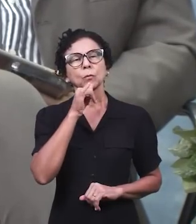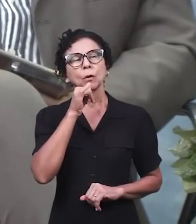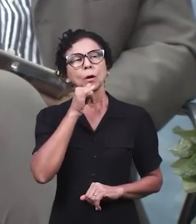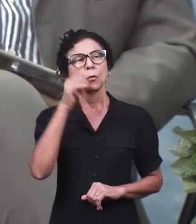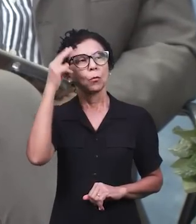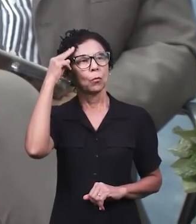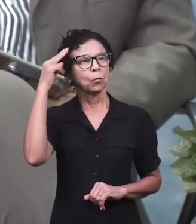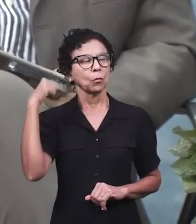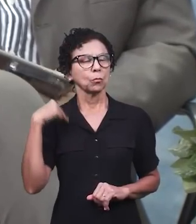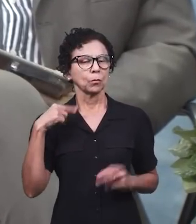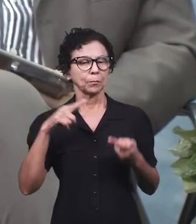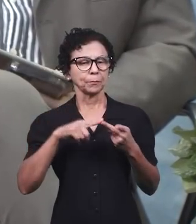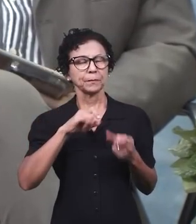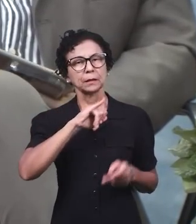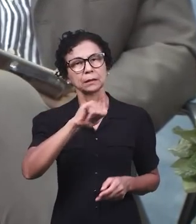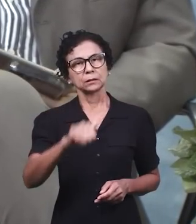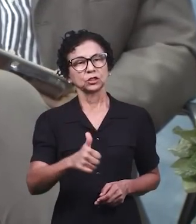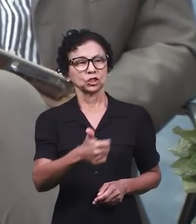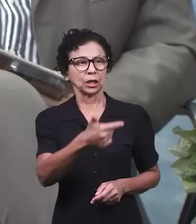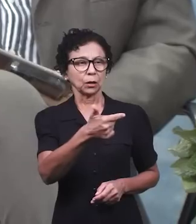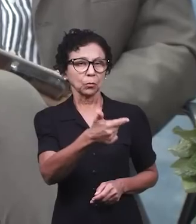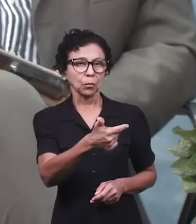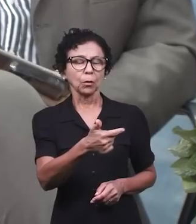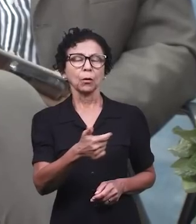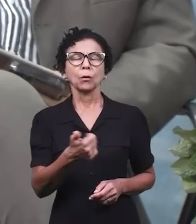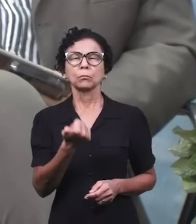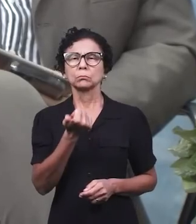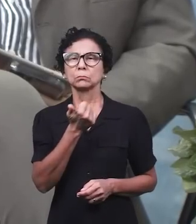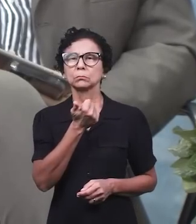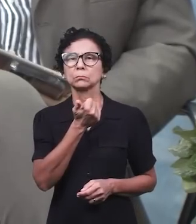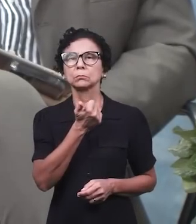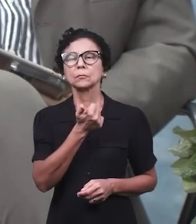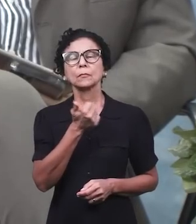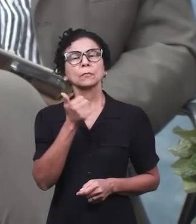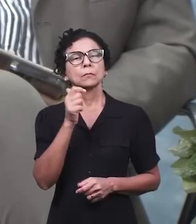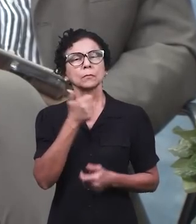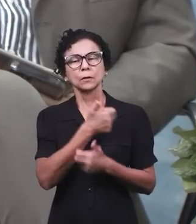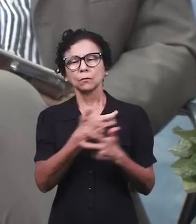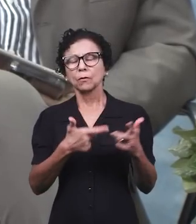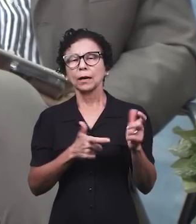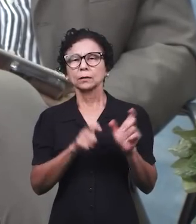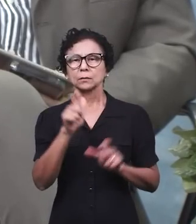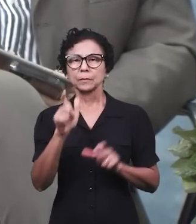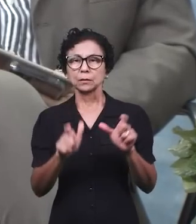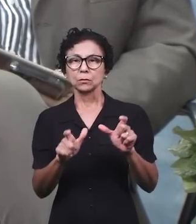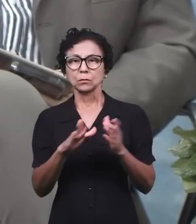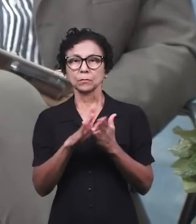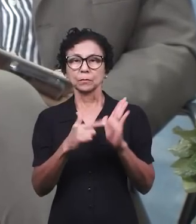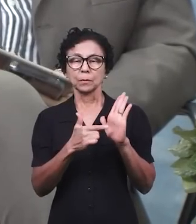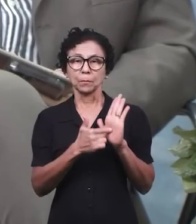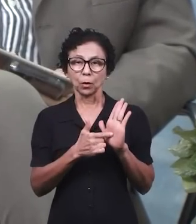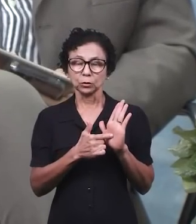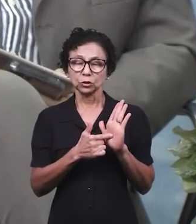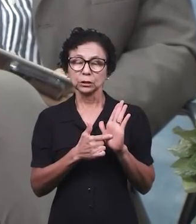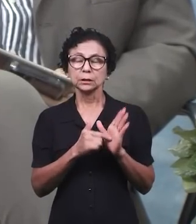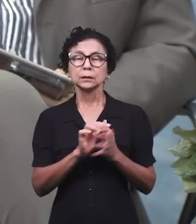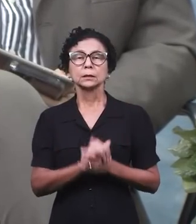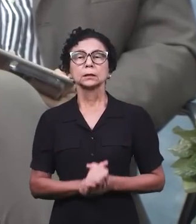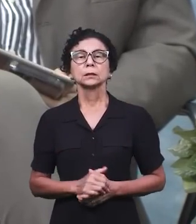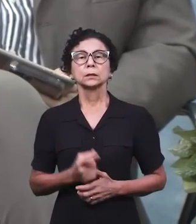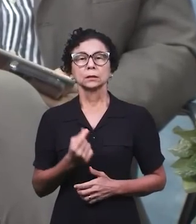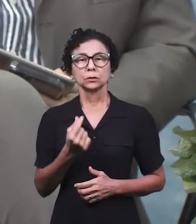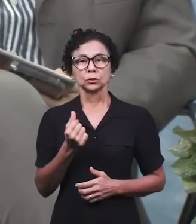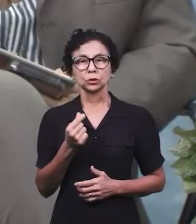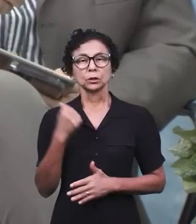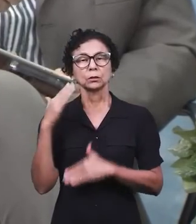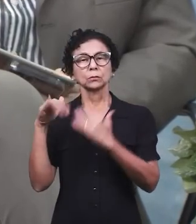exemplo, o caso de Jacó, e outros personagens da palavra que foram prósperos